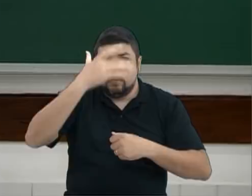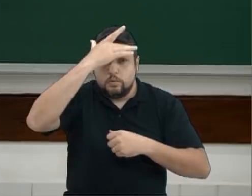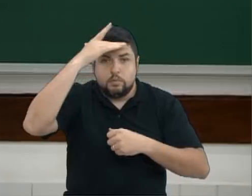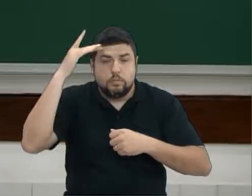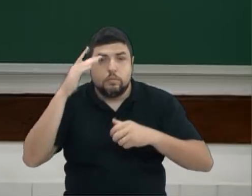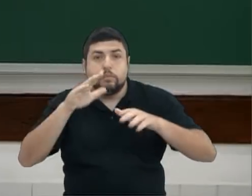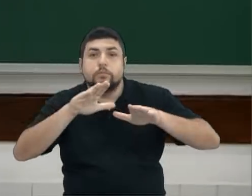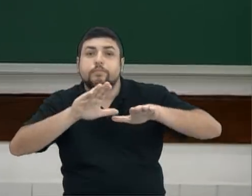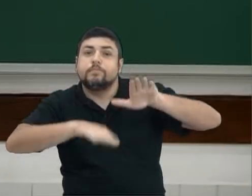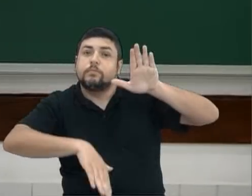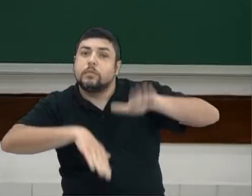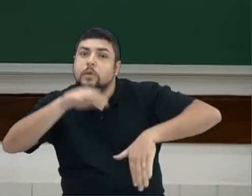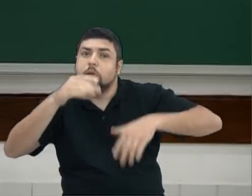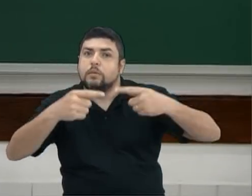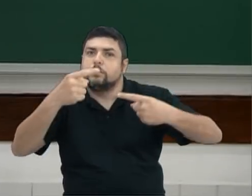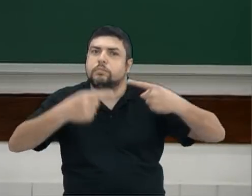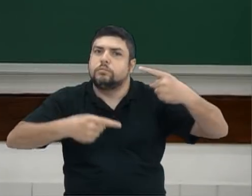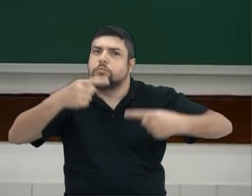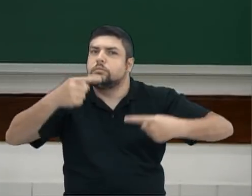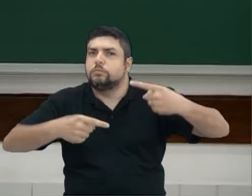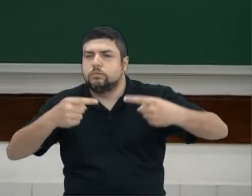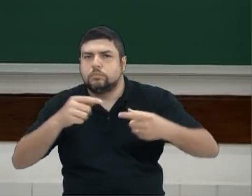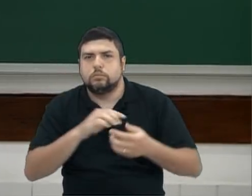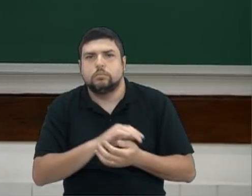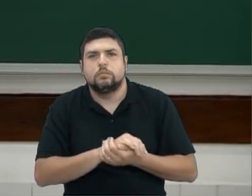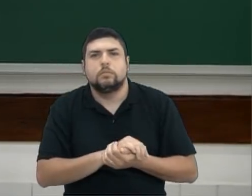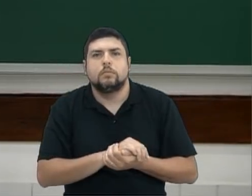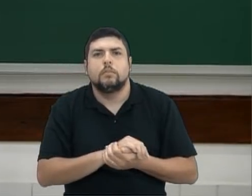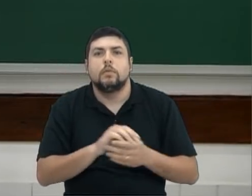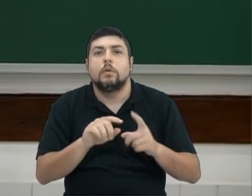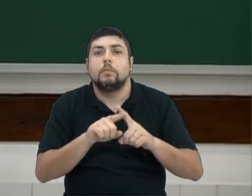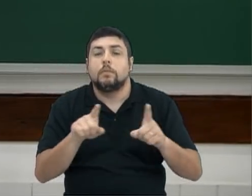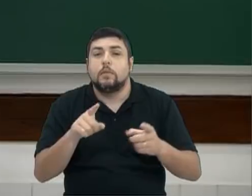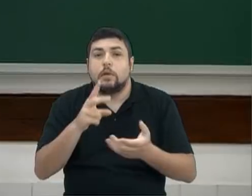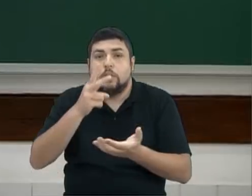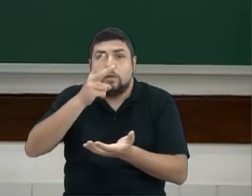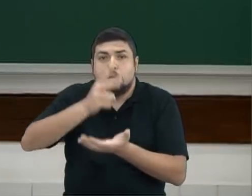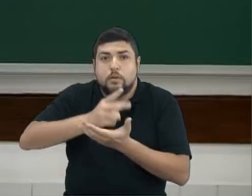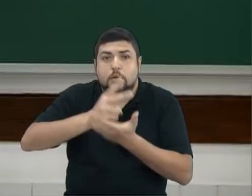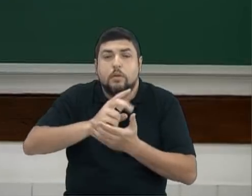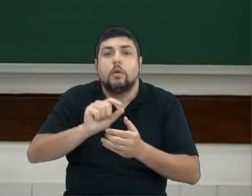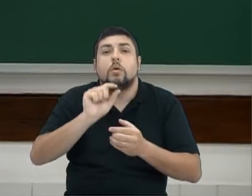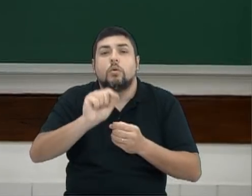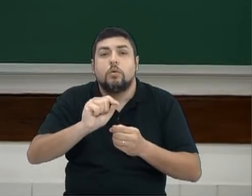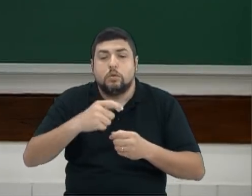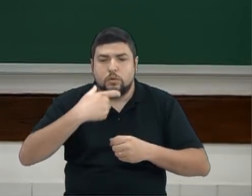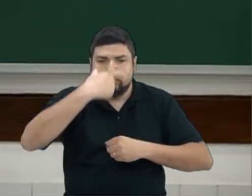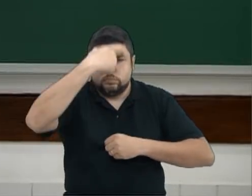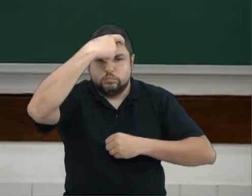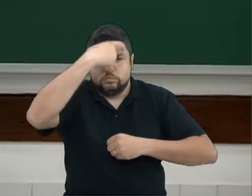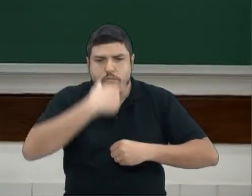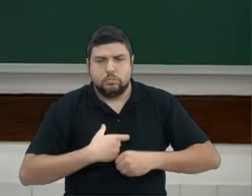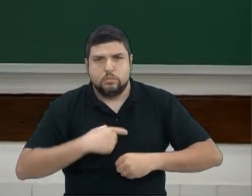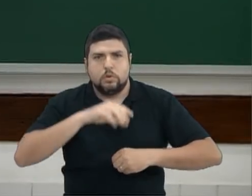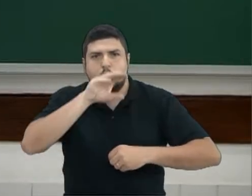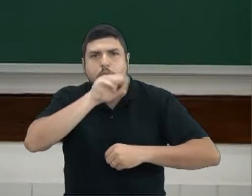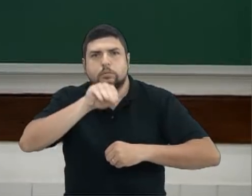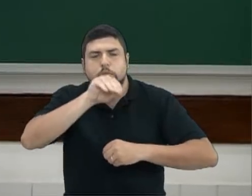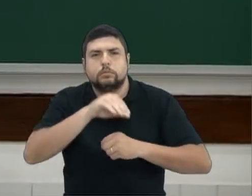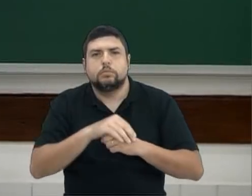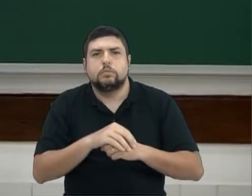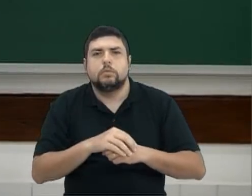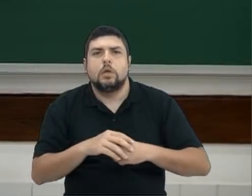cada discurso, varia quem é a primeira pessoa. Mas sempre ela é a pessoa que fala, aquela que fala.